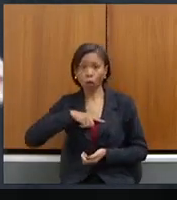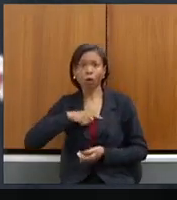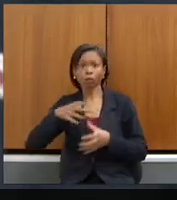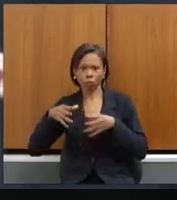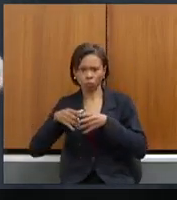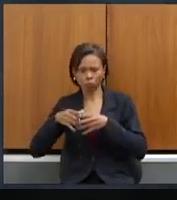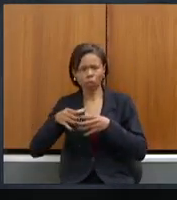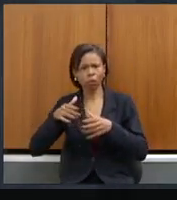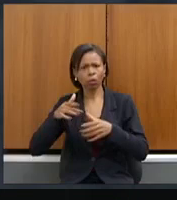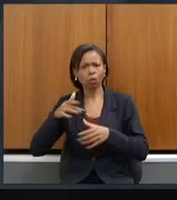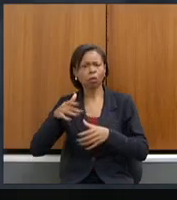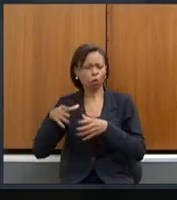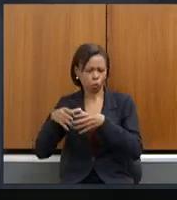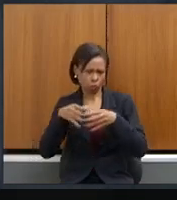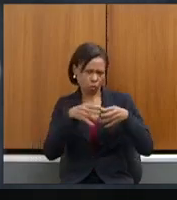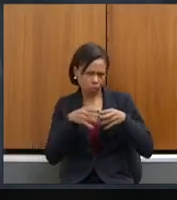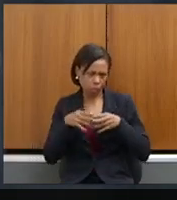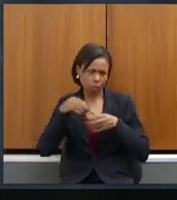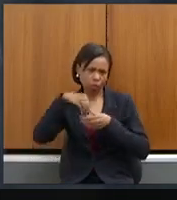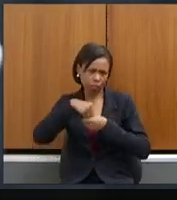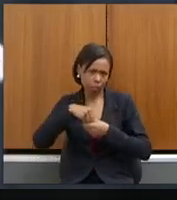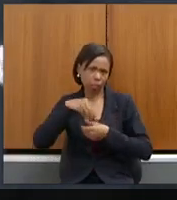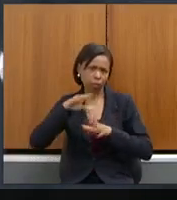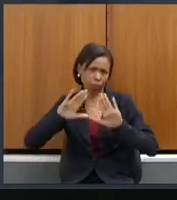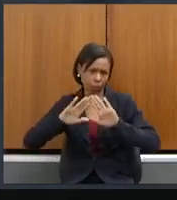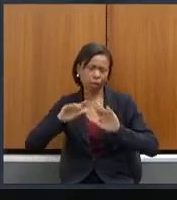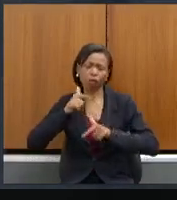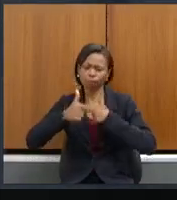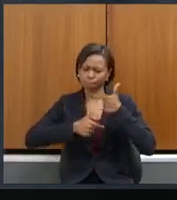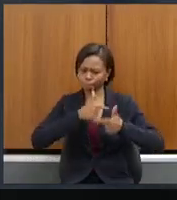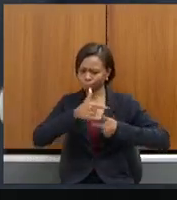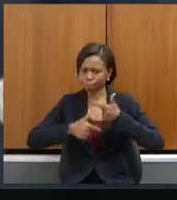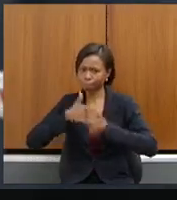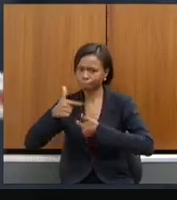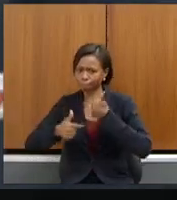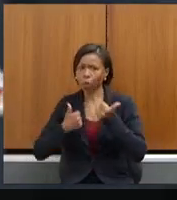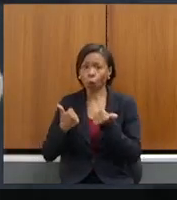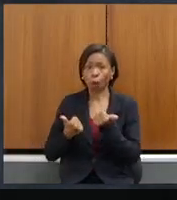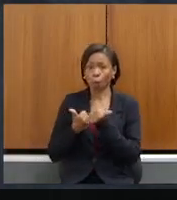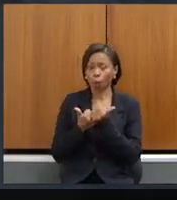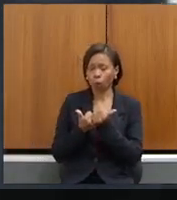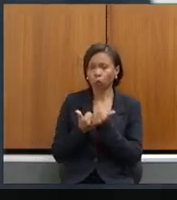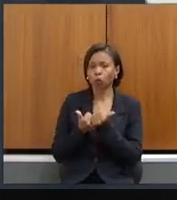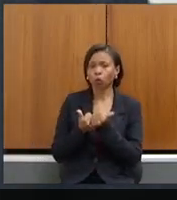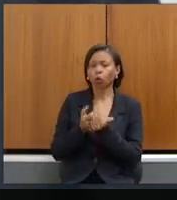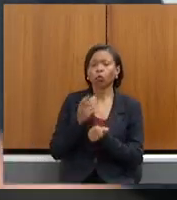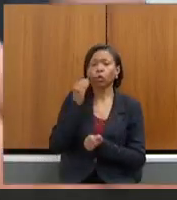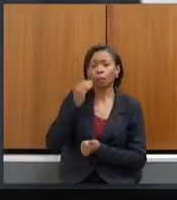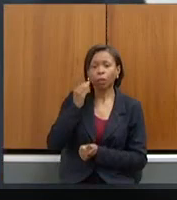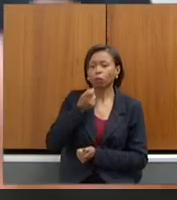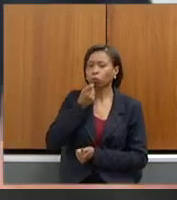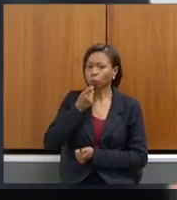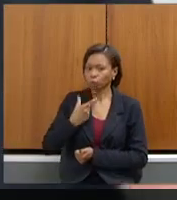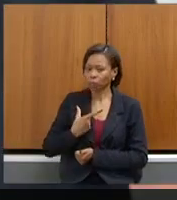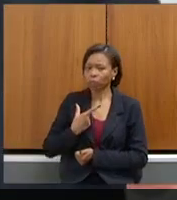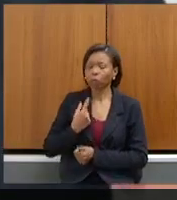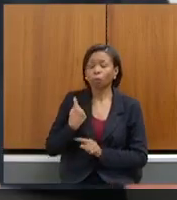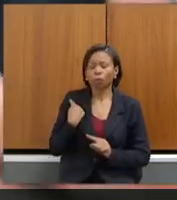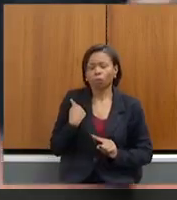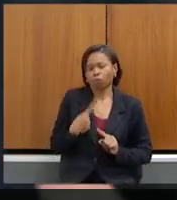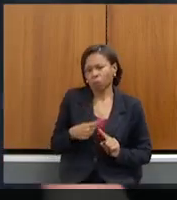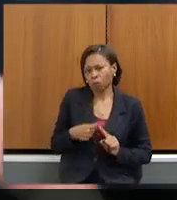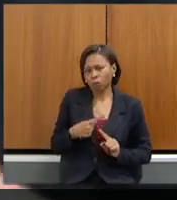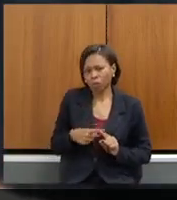de saúde na nas comissões de dá para contar com o apoio dos movimentos Xavier porque assim